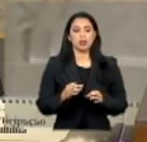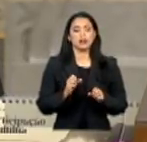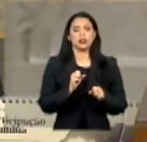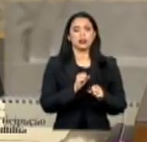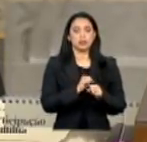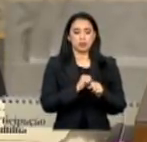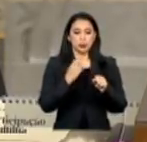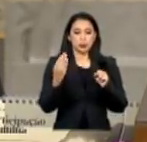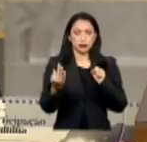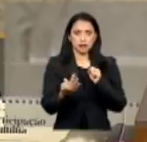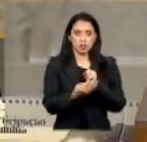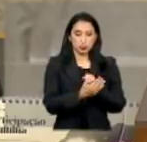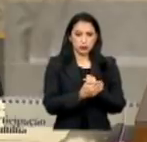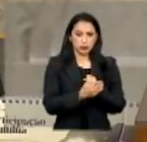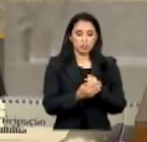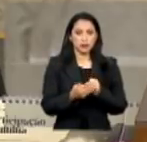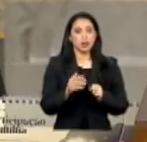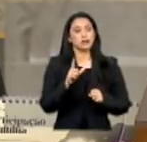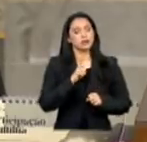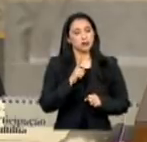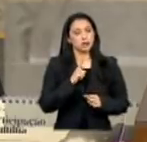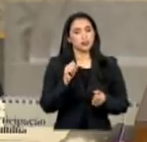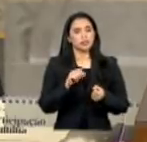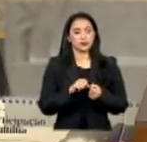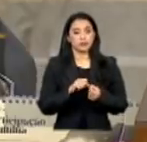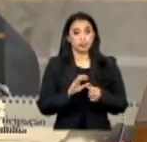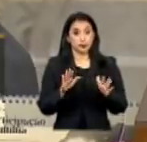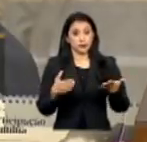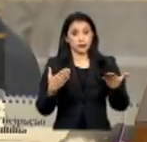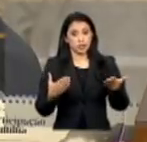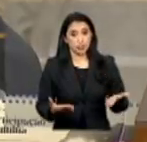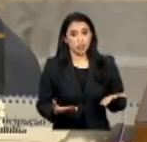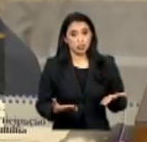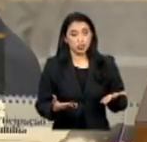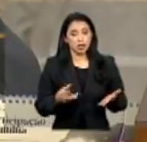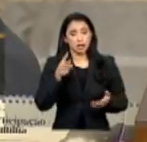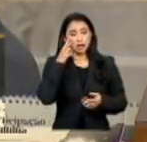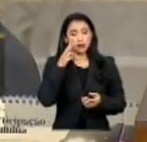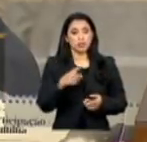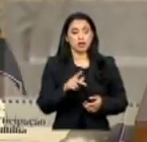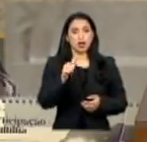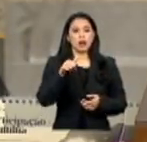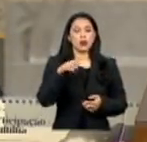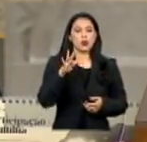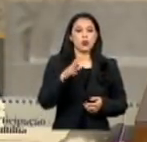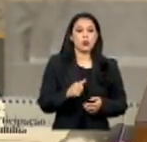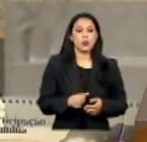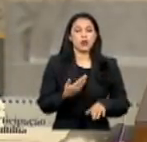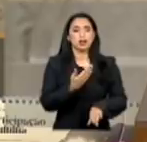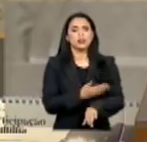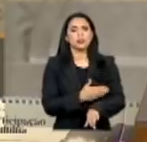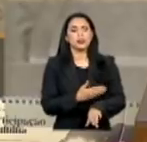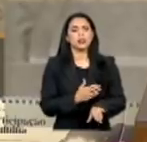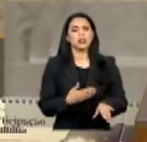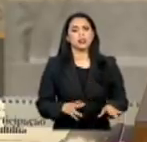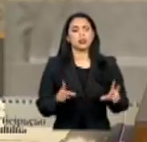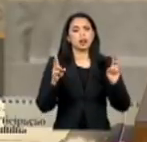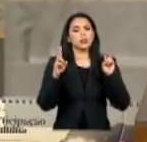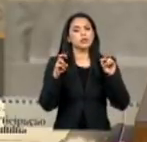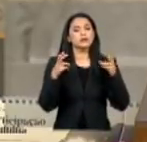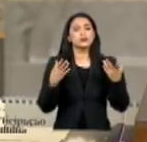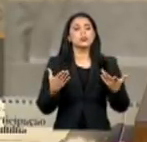desse sentido em sendo assim a queimado nulidade do ato processual praticado nos títulos termos